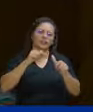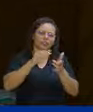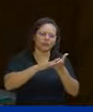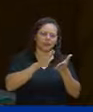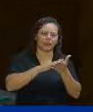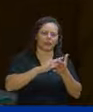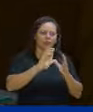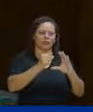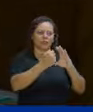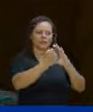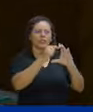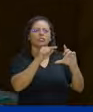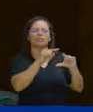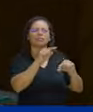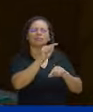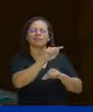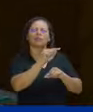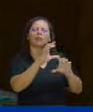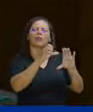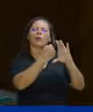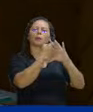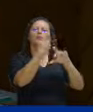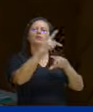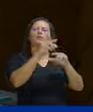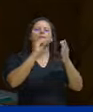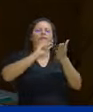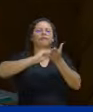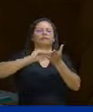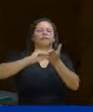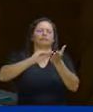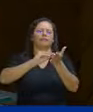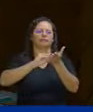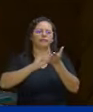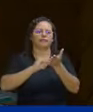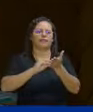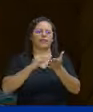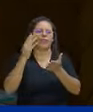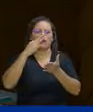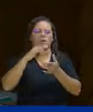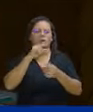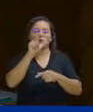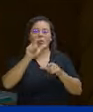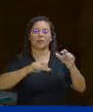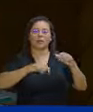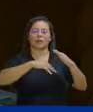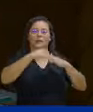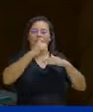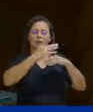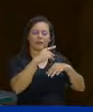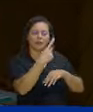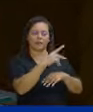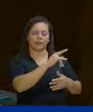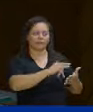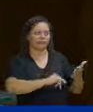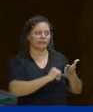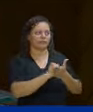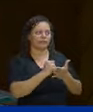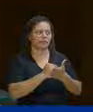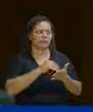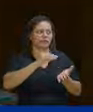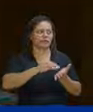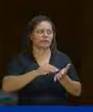na prestação de contas, mas não necessariamente uma ilicitude por parte dos profissionais contratados.